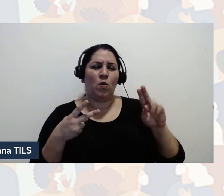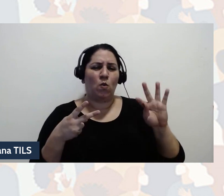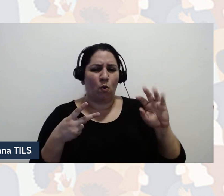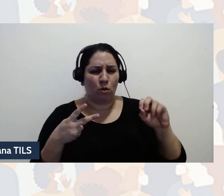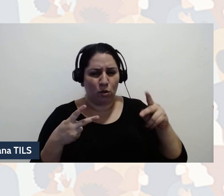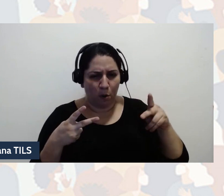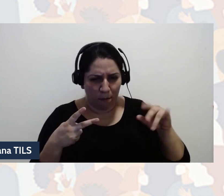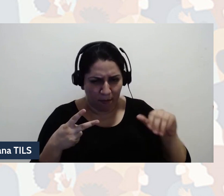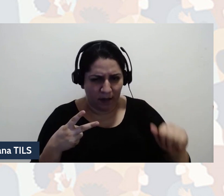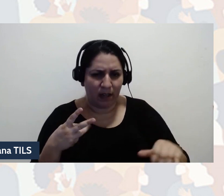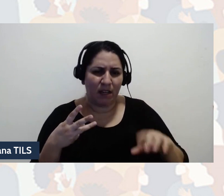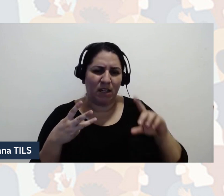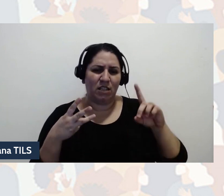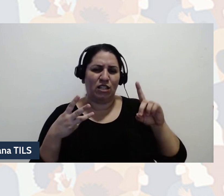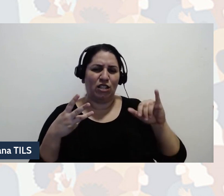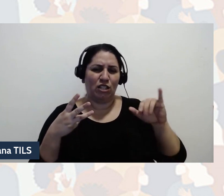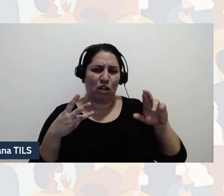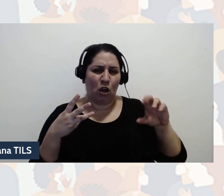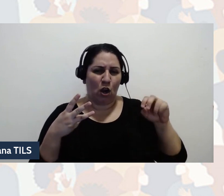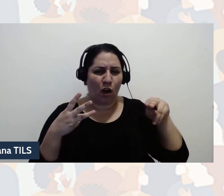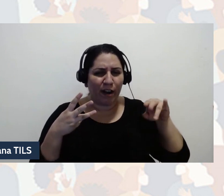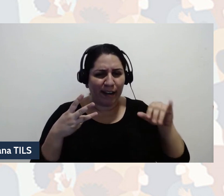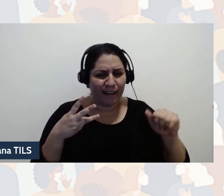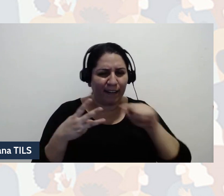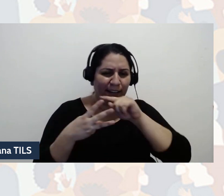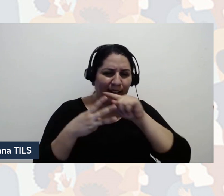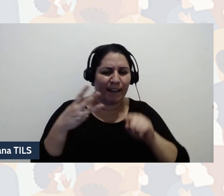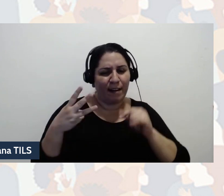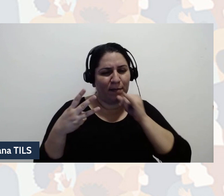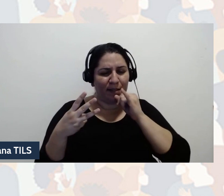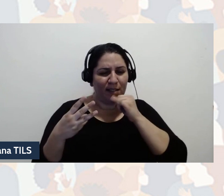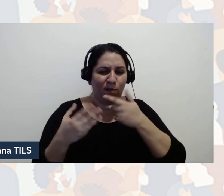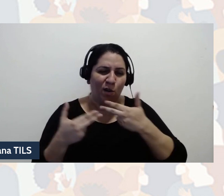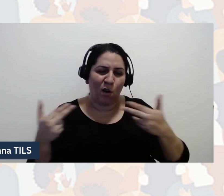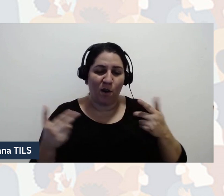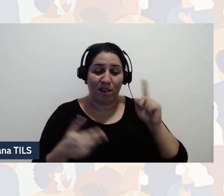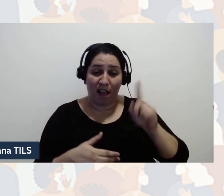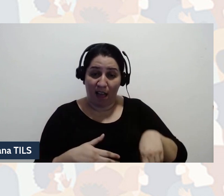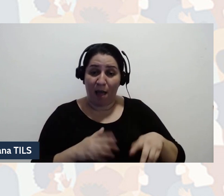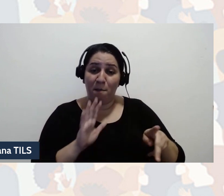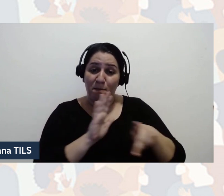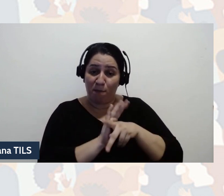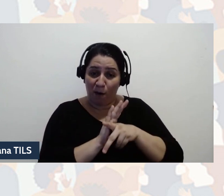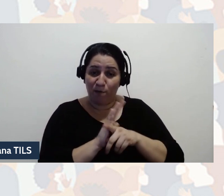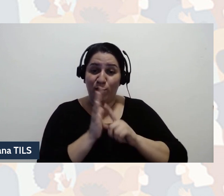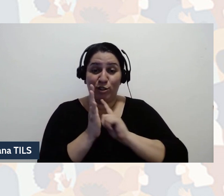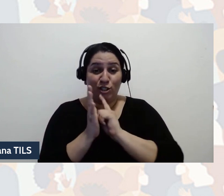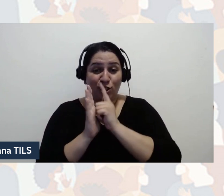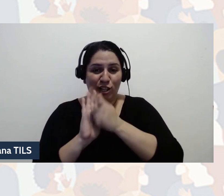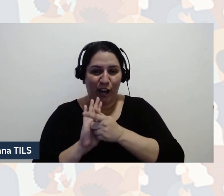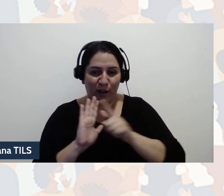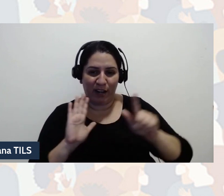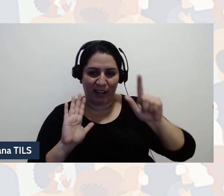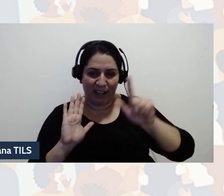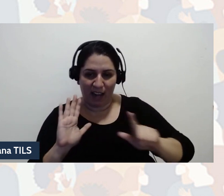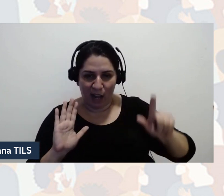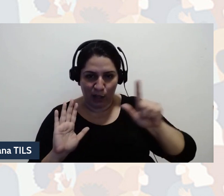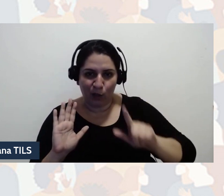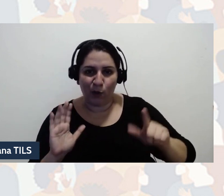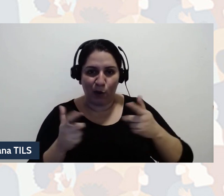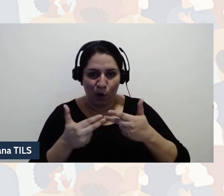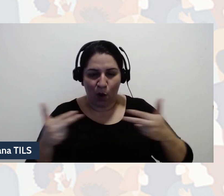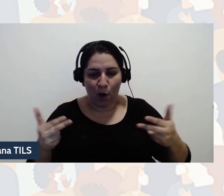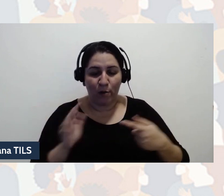história alternativa ou a um período hipotético da história, são gêneros literários apropriados pelas feministas no início do século